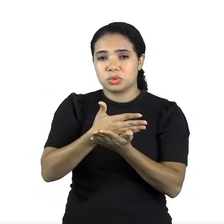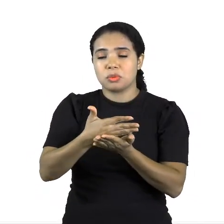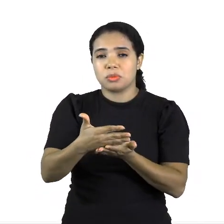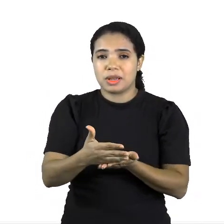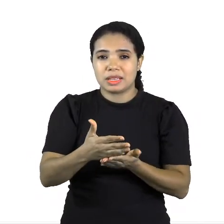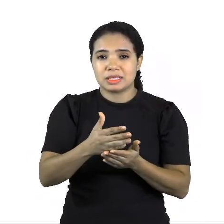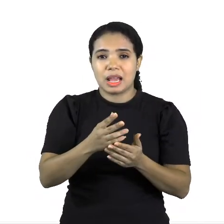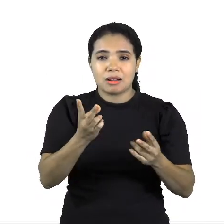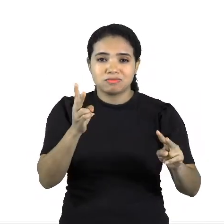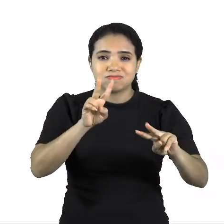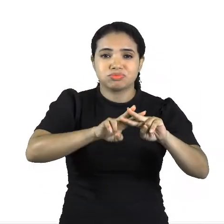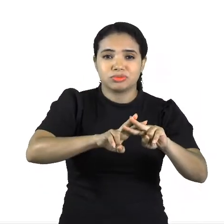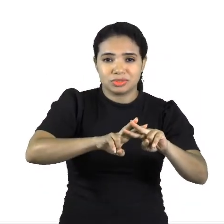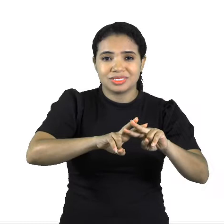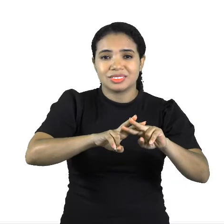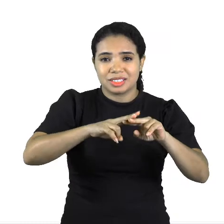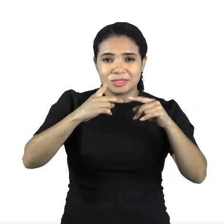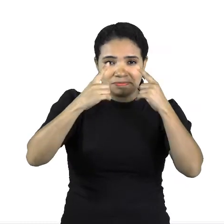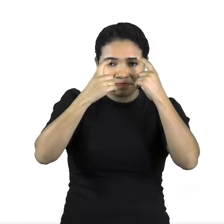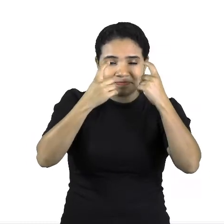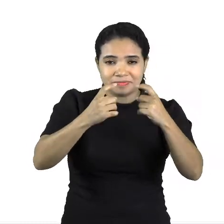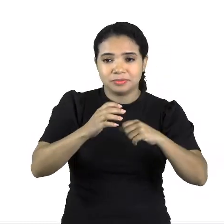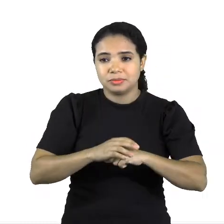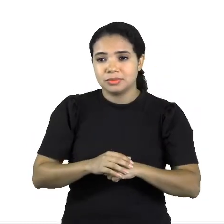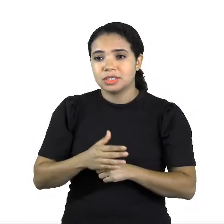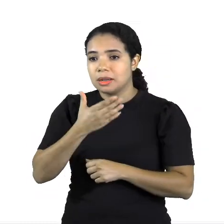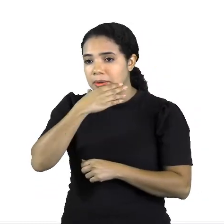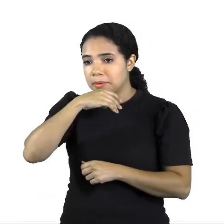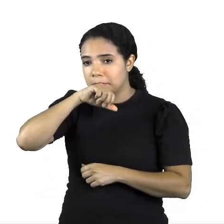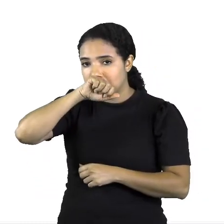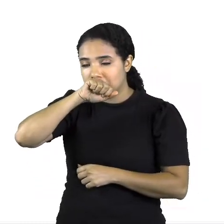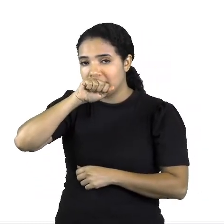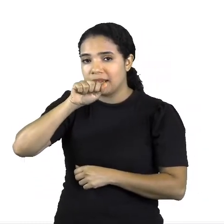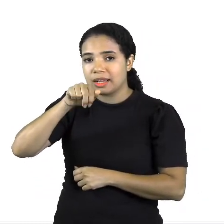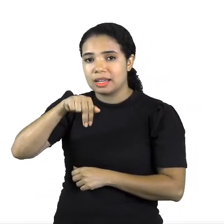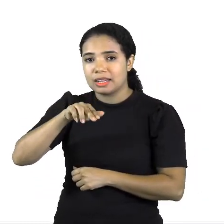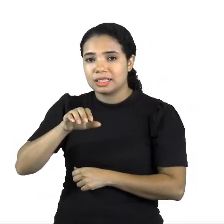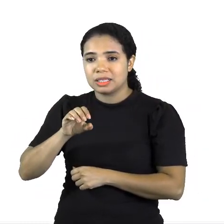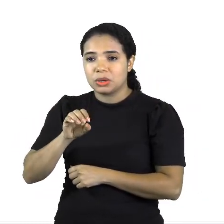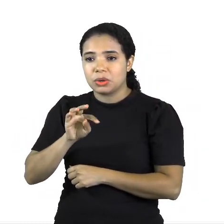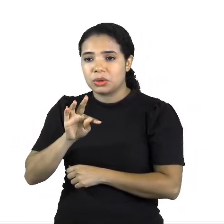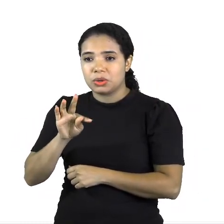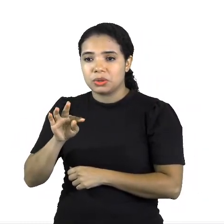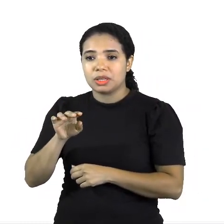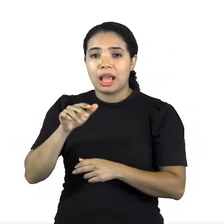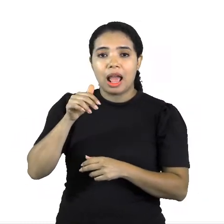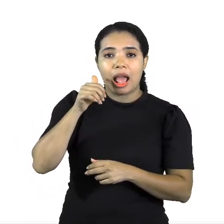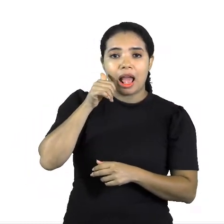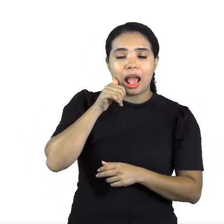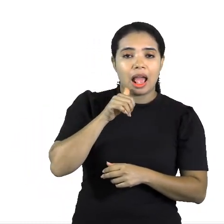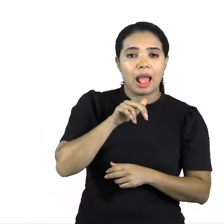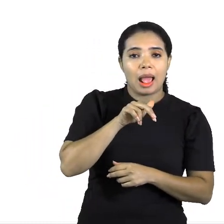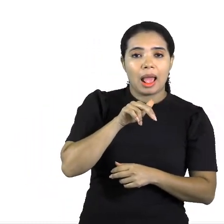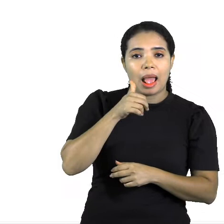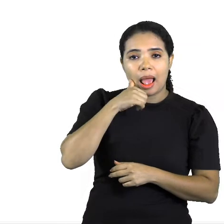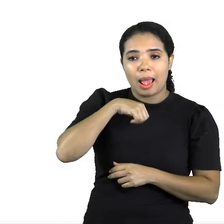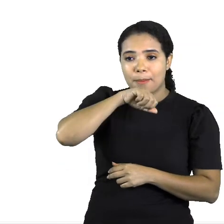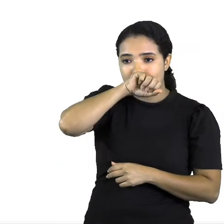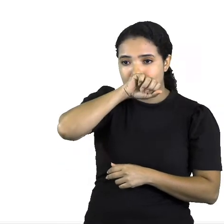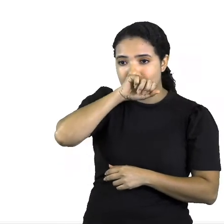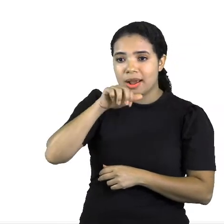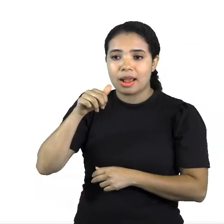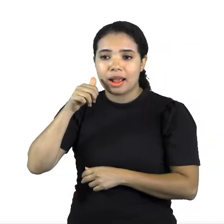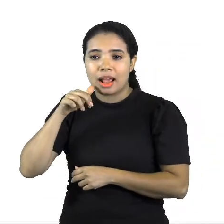anexo. Então tá aí a família, né? O pai de Anne, o senhor Otto, a mãe, a irmã Margot, essa de óculos que está aí,